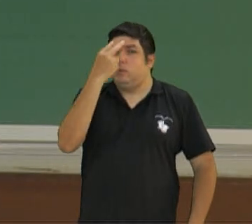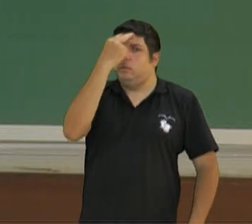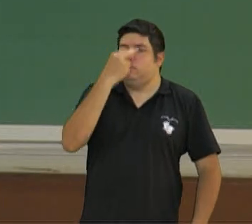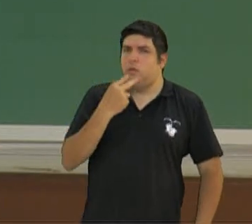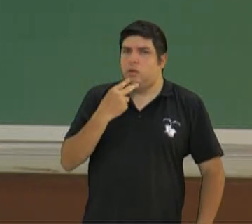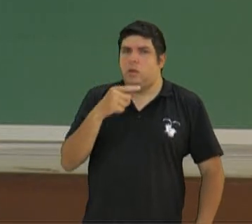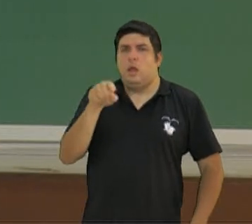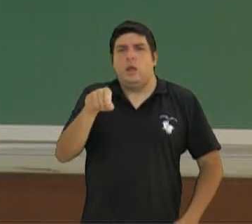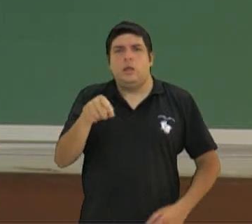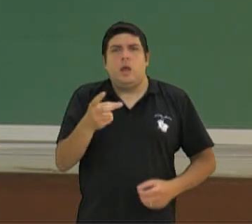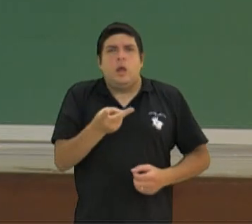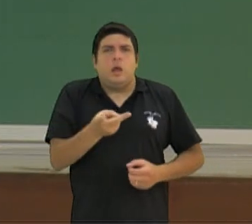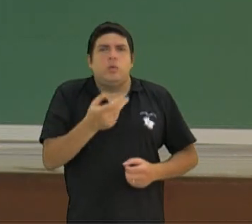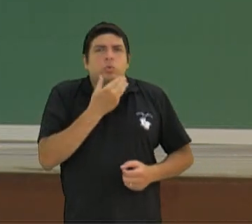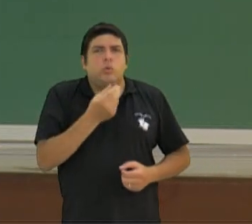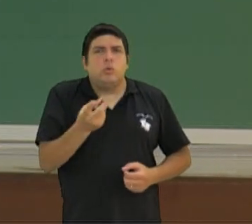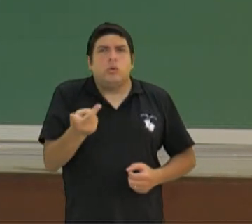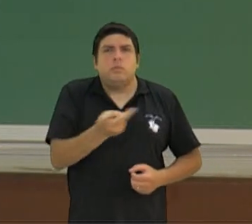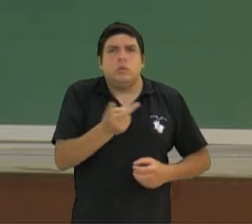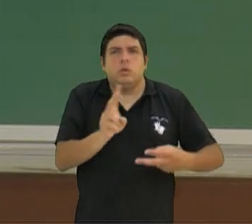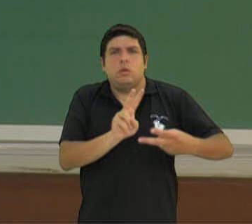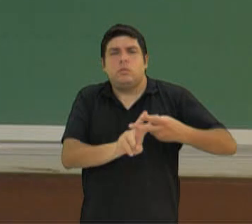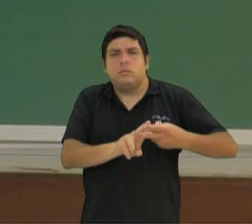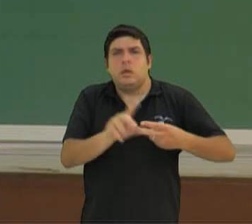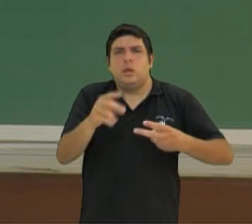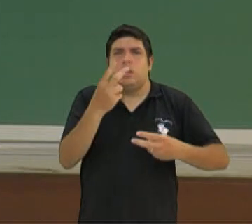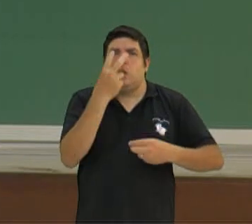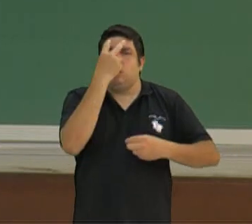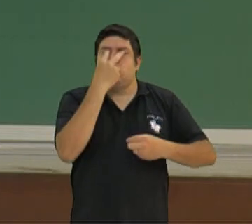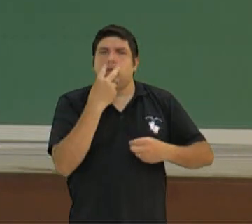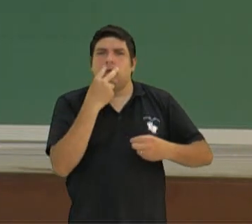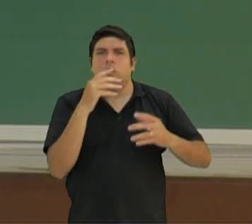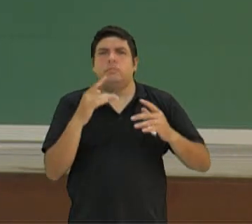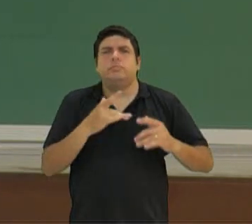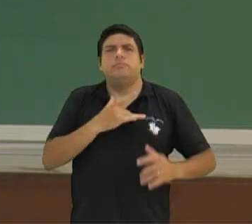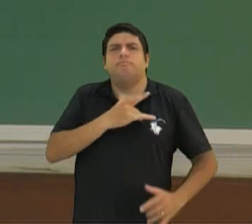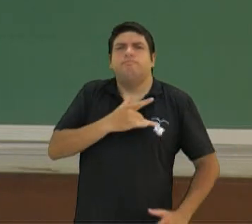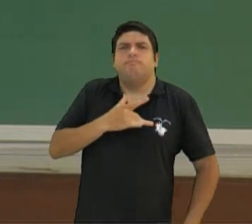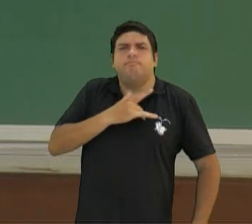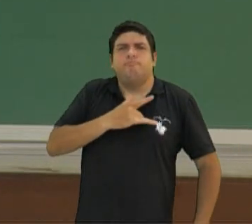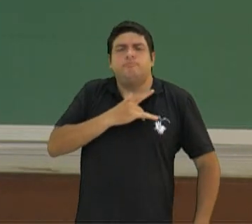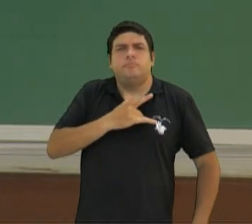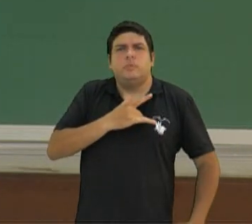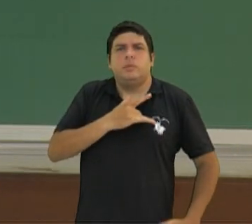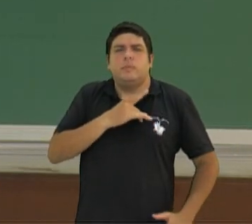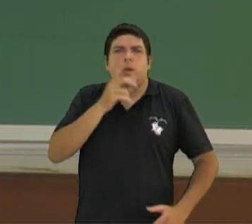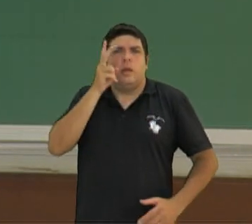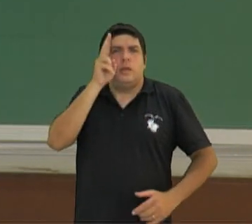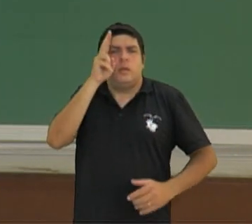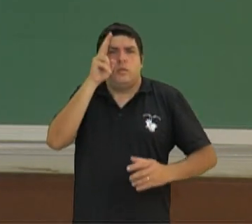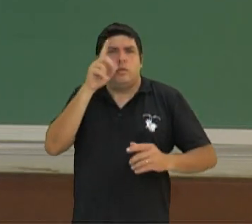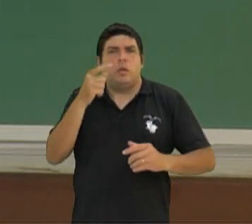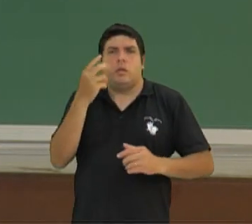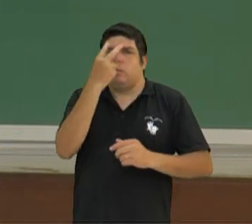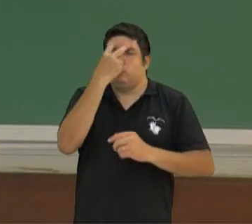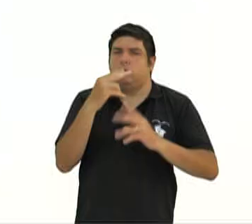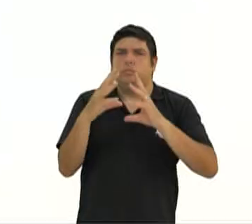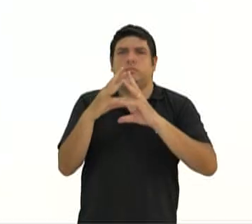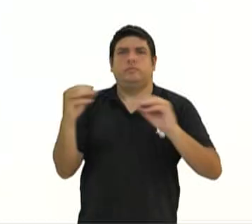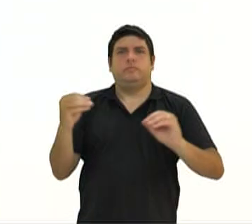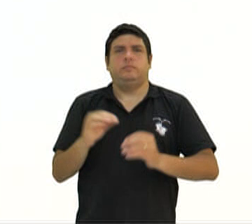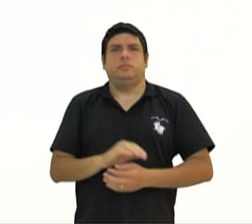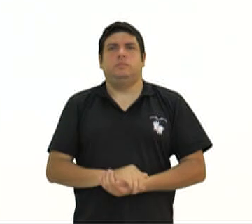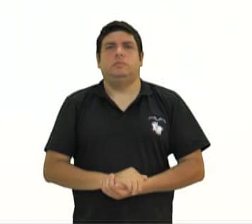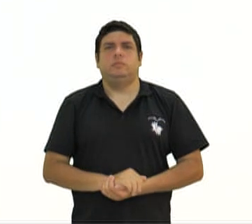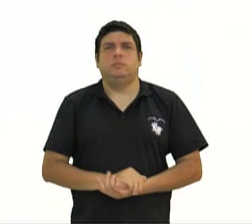poder do amor que eles tinham, ele curou a visão dela, ok? On February 14th, he